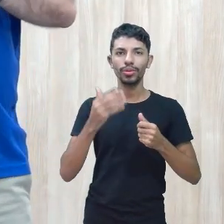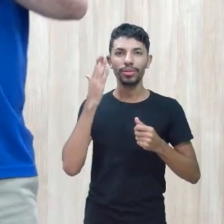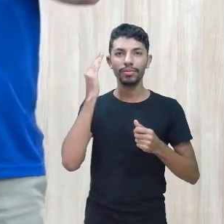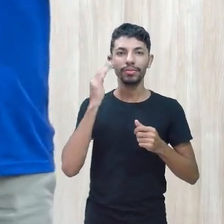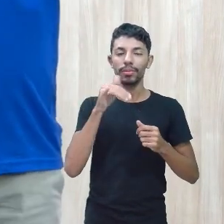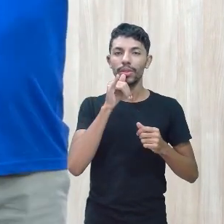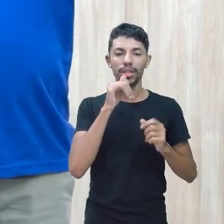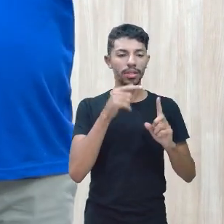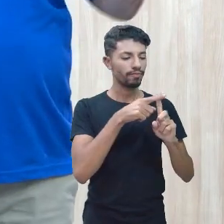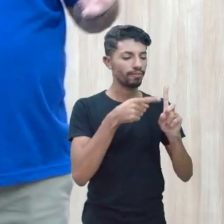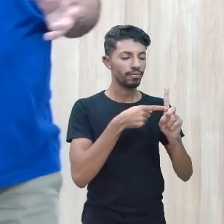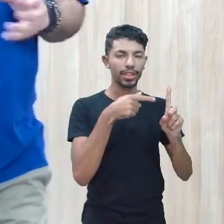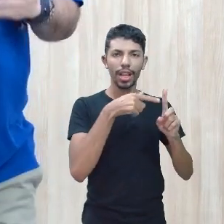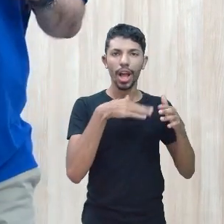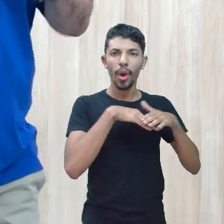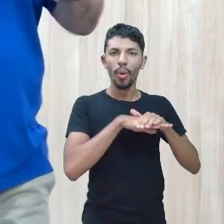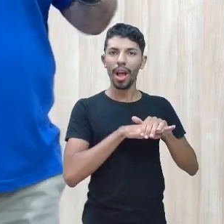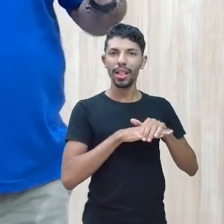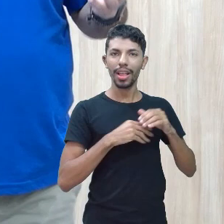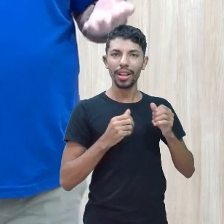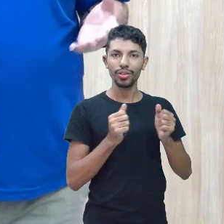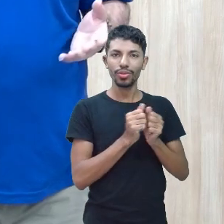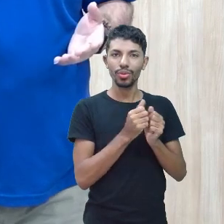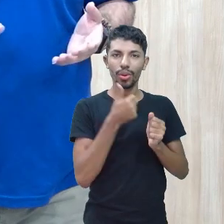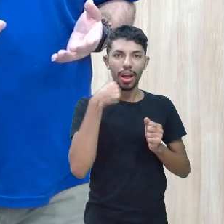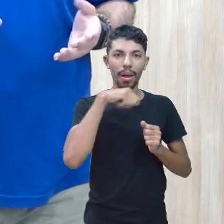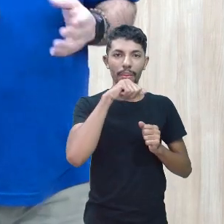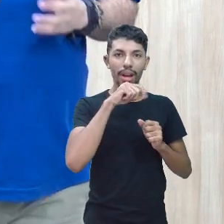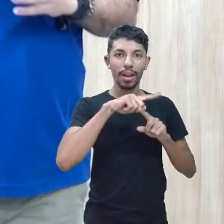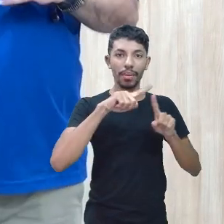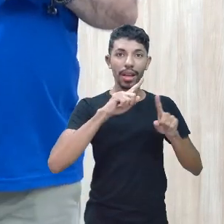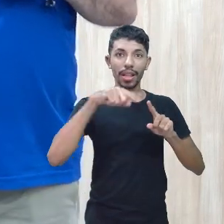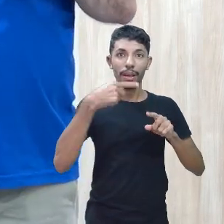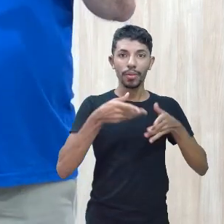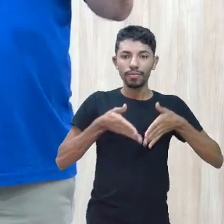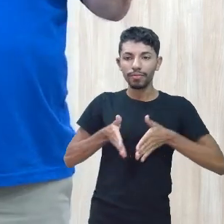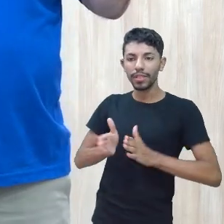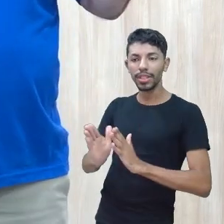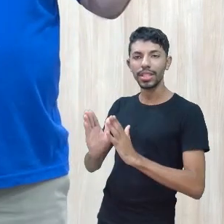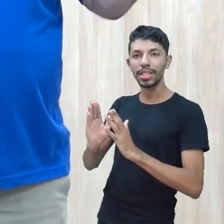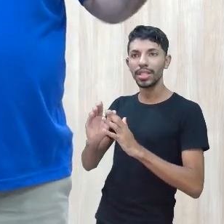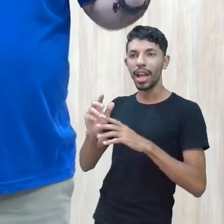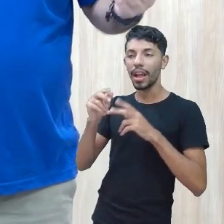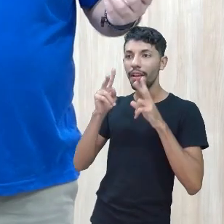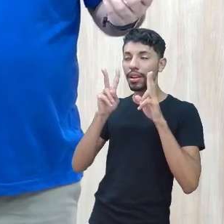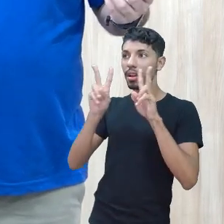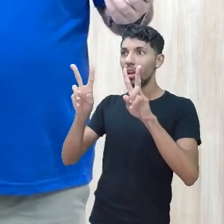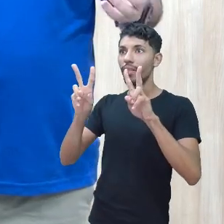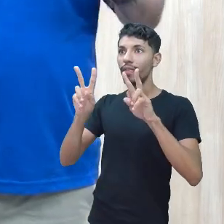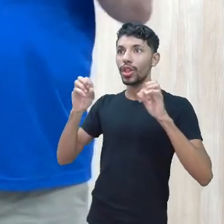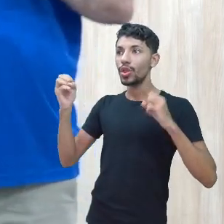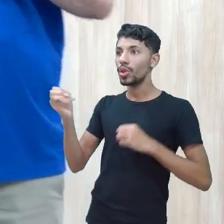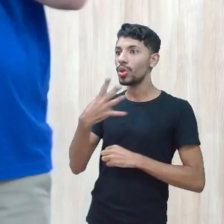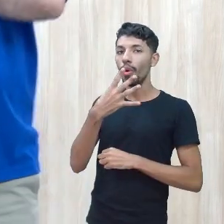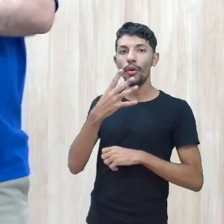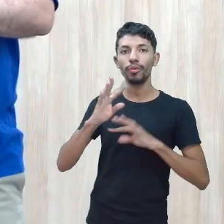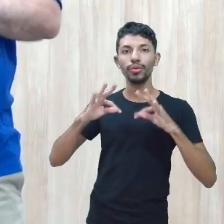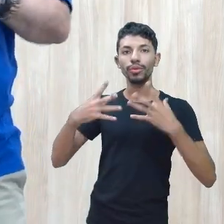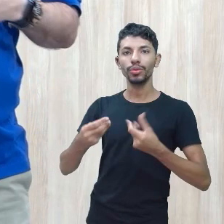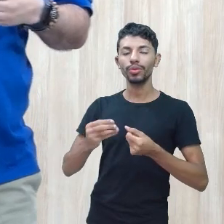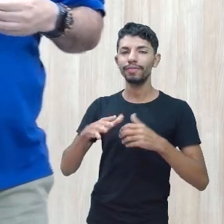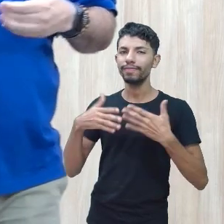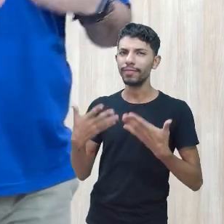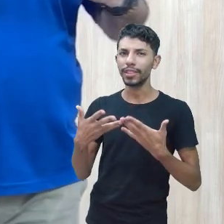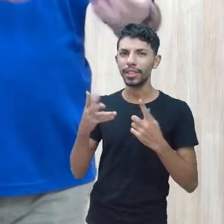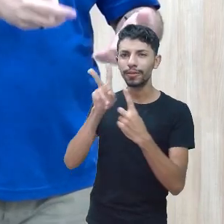para um espaço totalmente desconhecido, para uma situação totalmente nova. Então, nessa perspectiva,